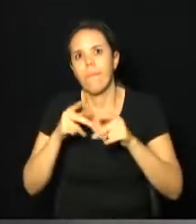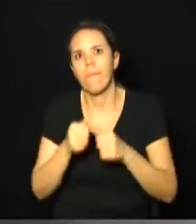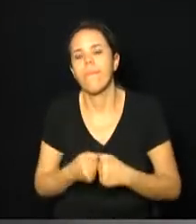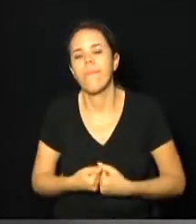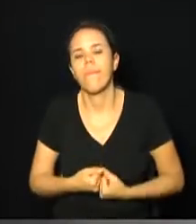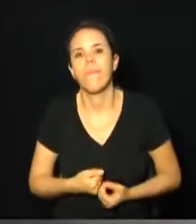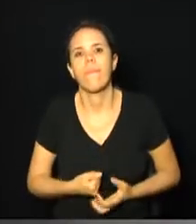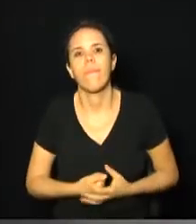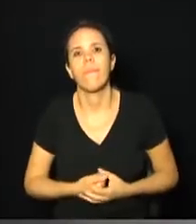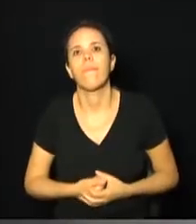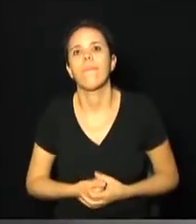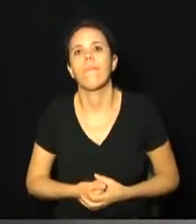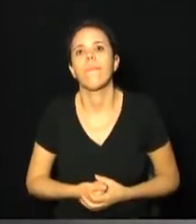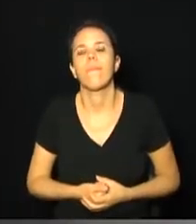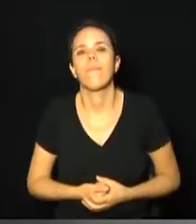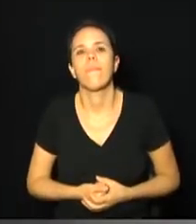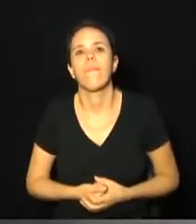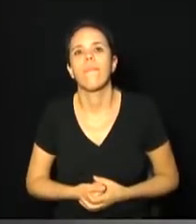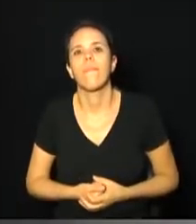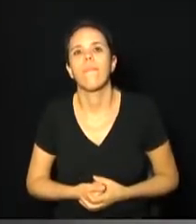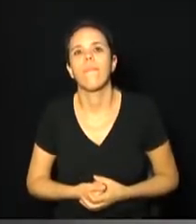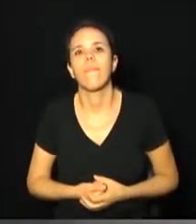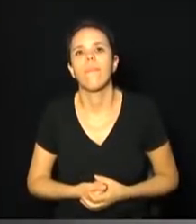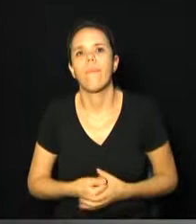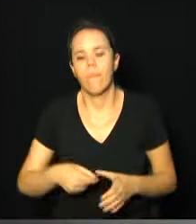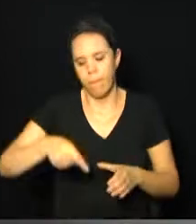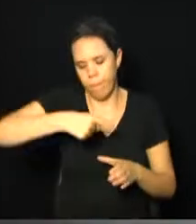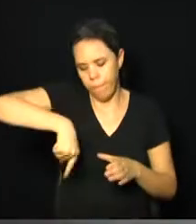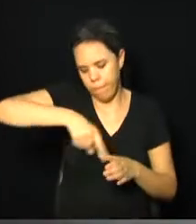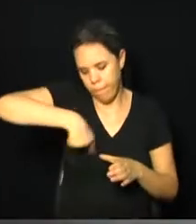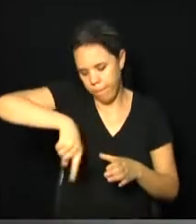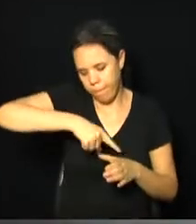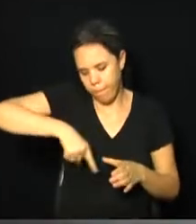é servida de fossa séptica.